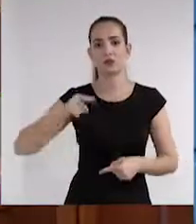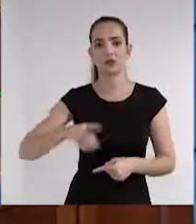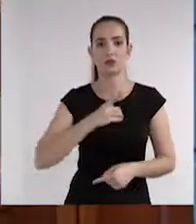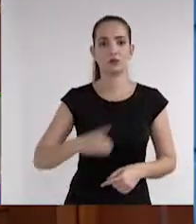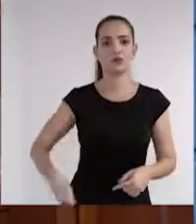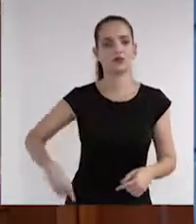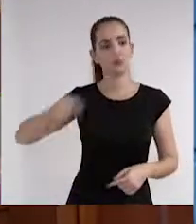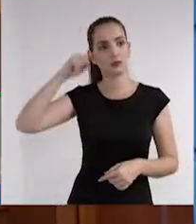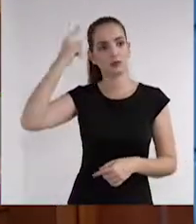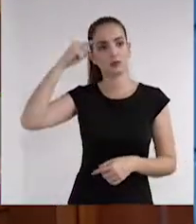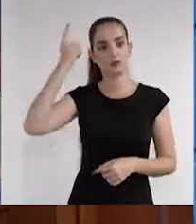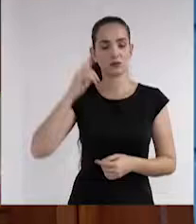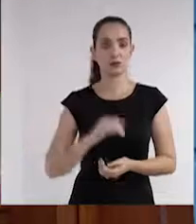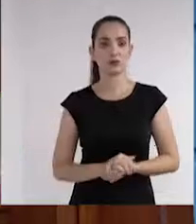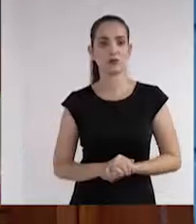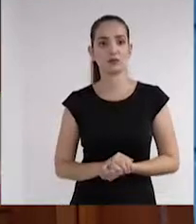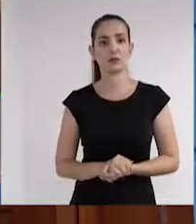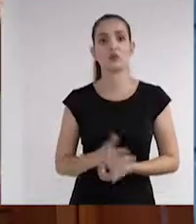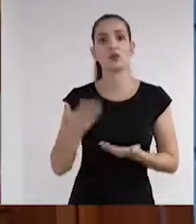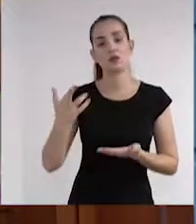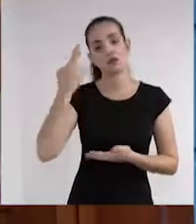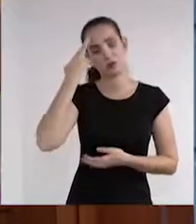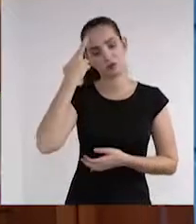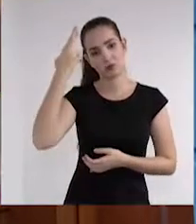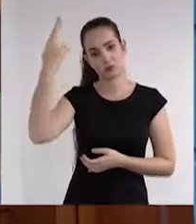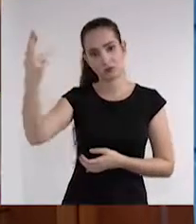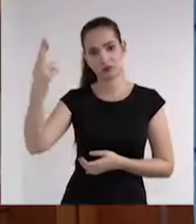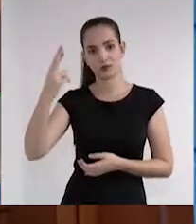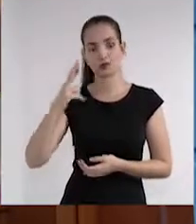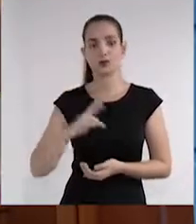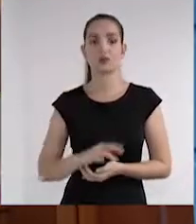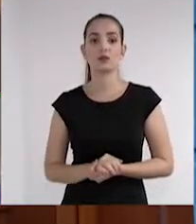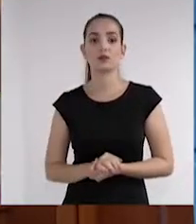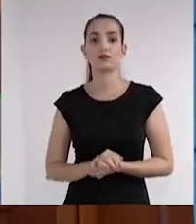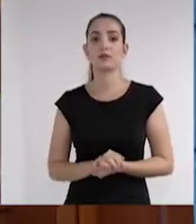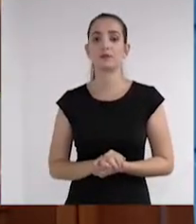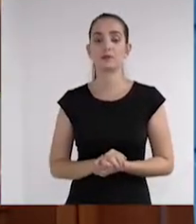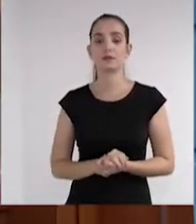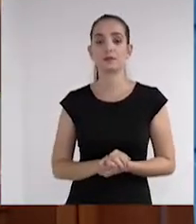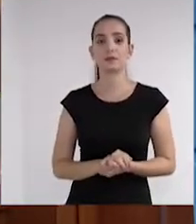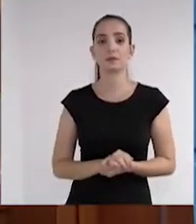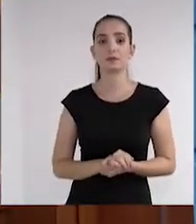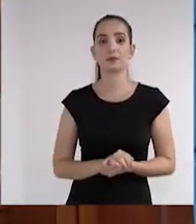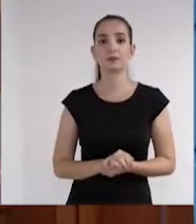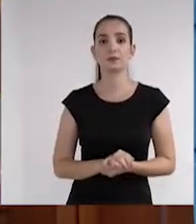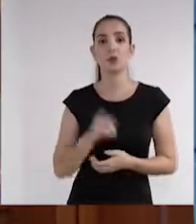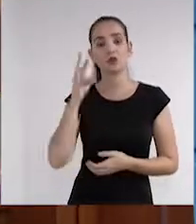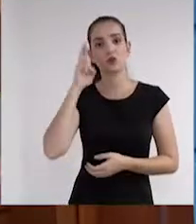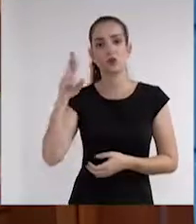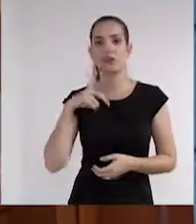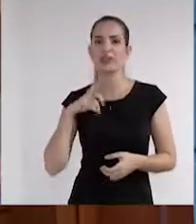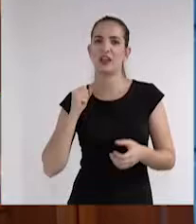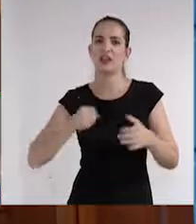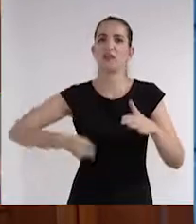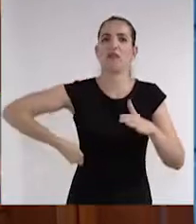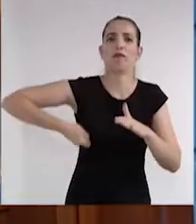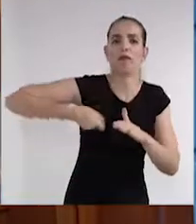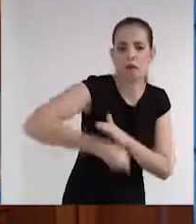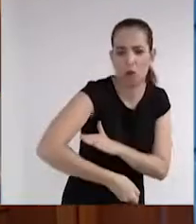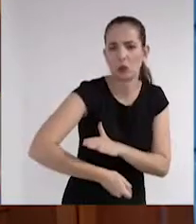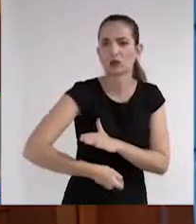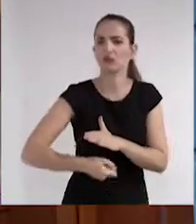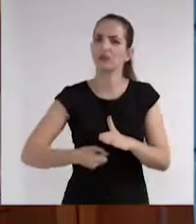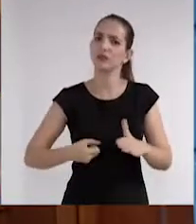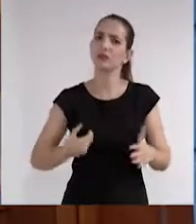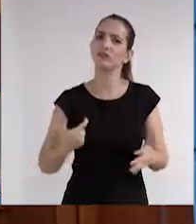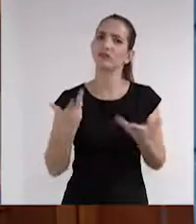É assim... Não. Vossa Excelência acha que a reforma agrária é algo, a força que não se